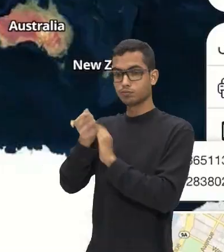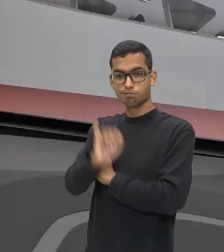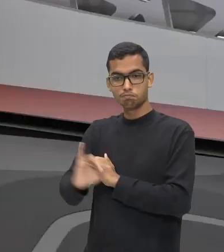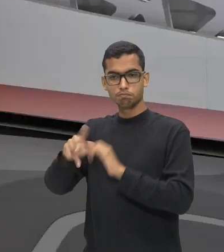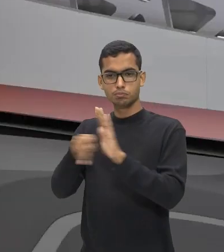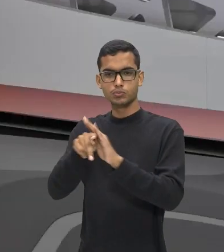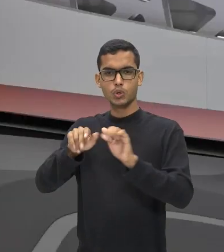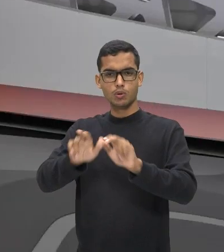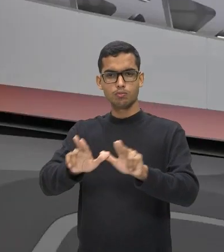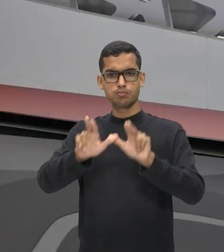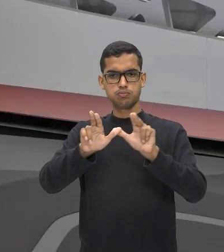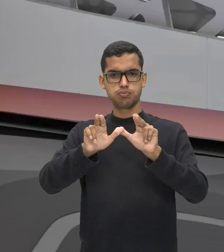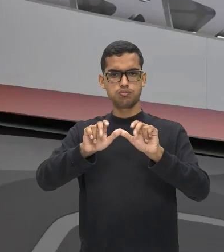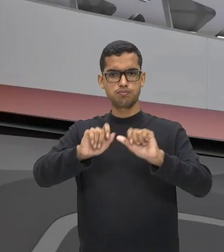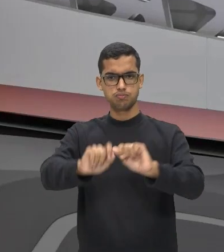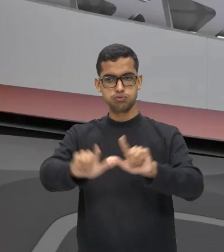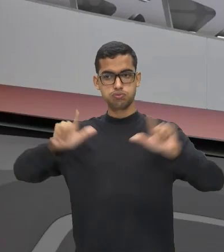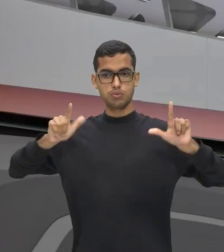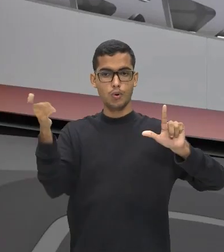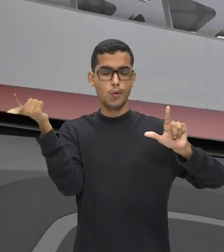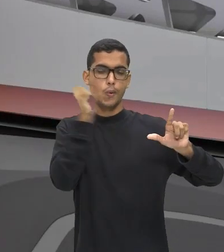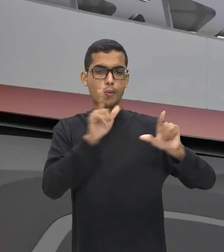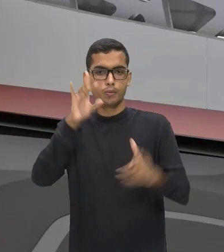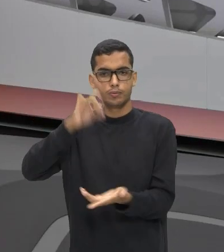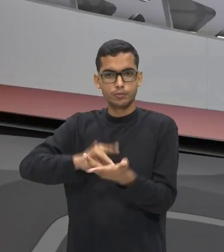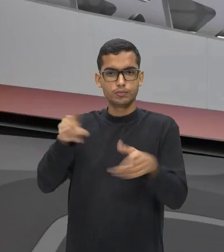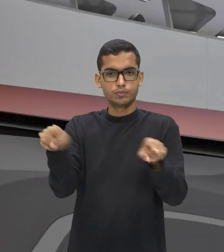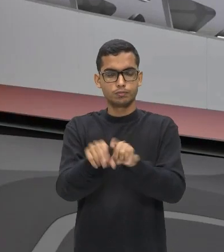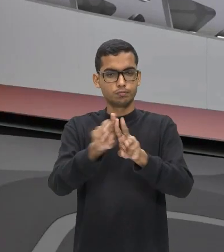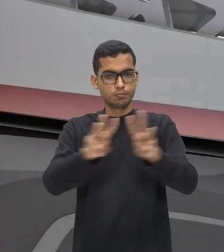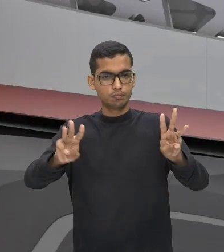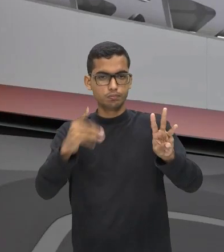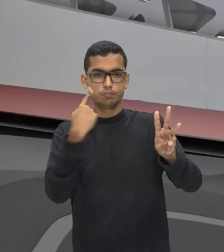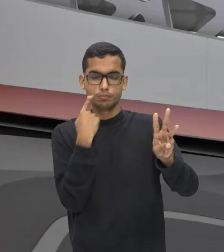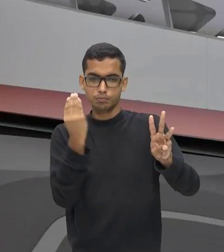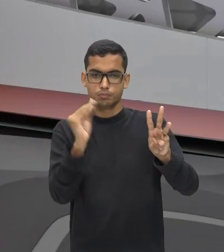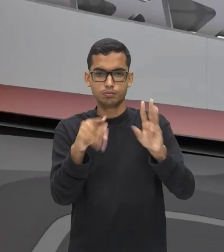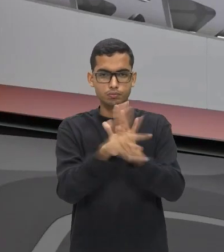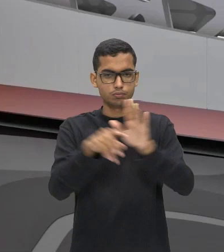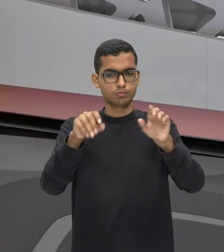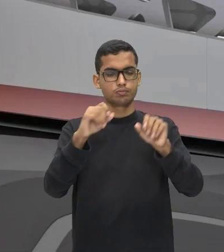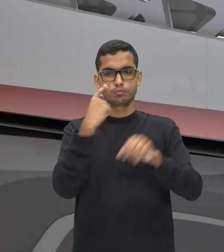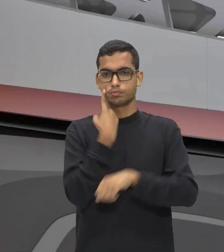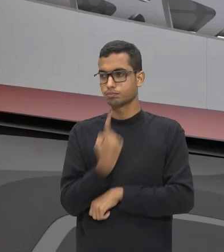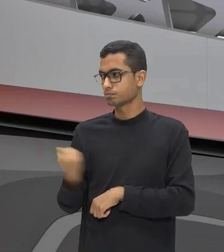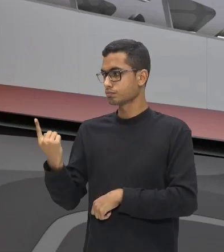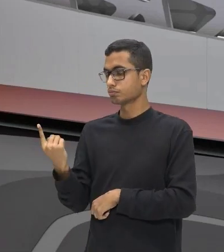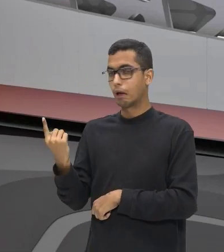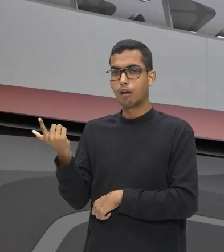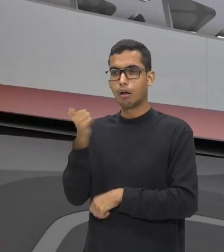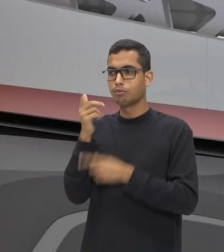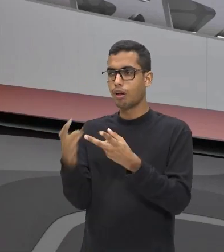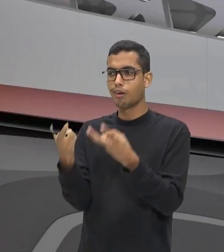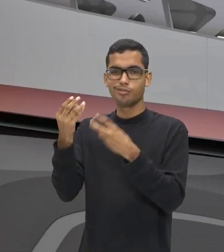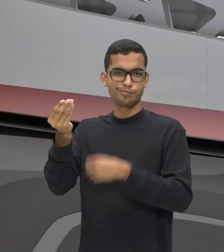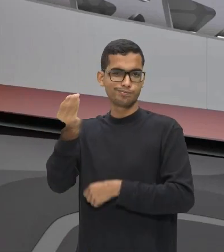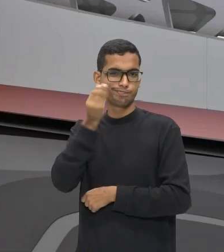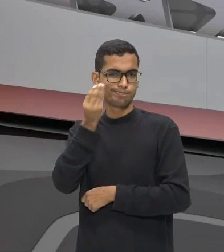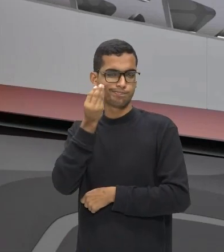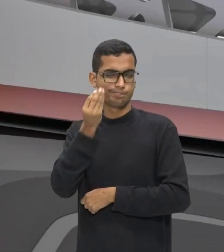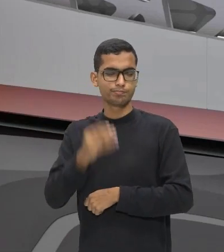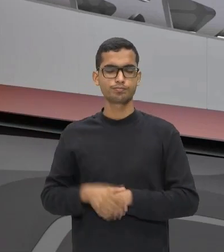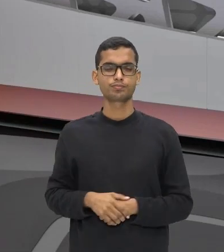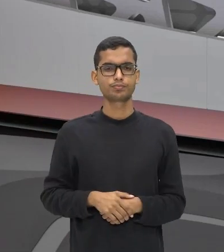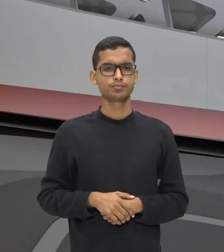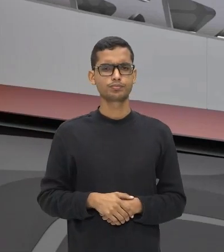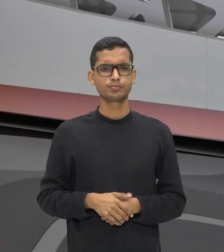conseguiu reduzir a realidade para caber aí, ó, nesse site. E aí você consegue observar essa informação. Ah, eu quero ver